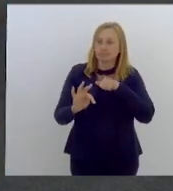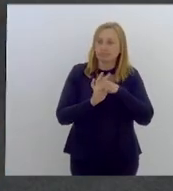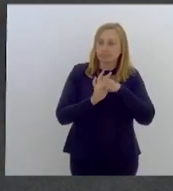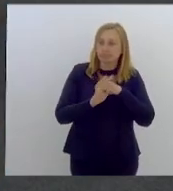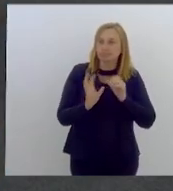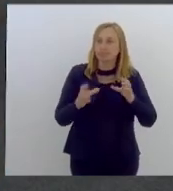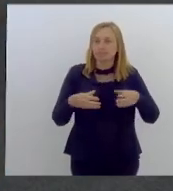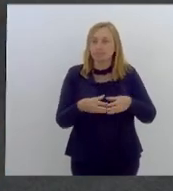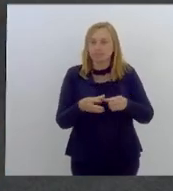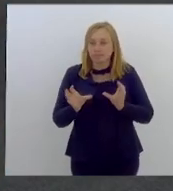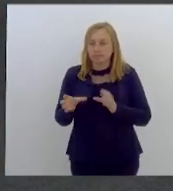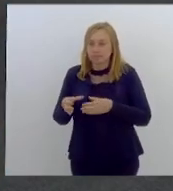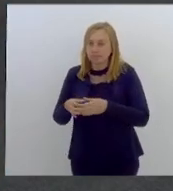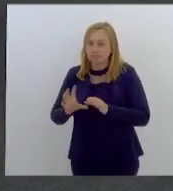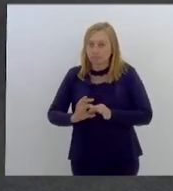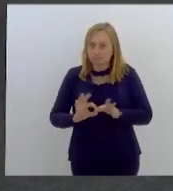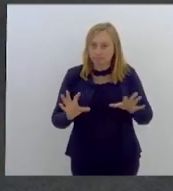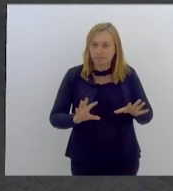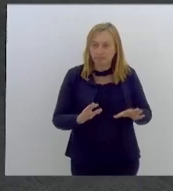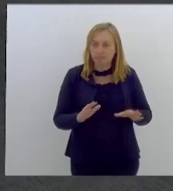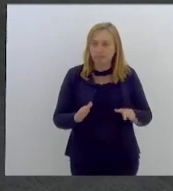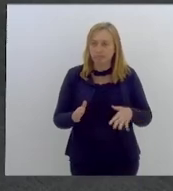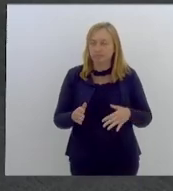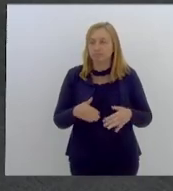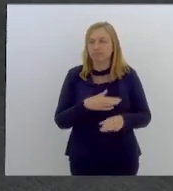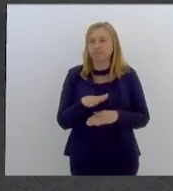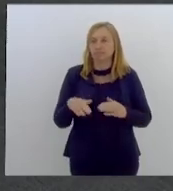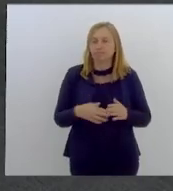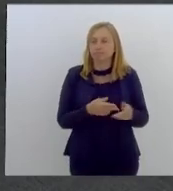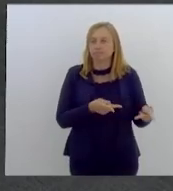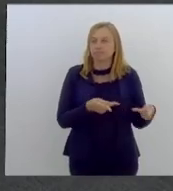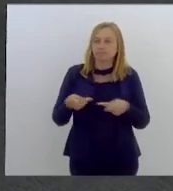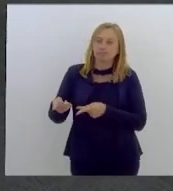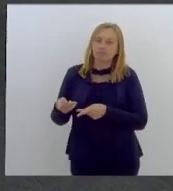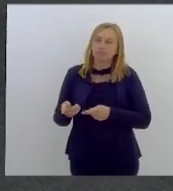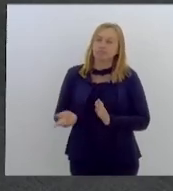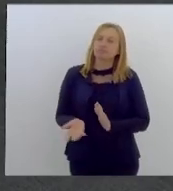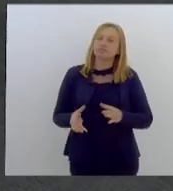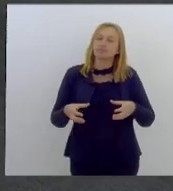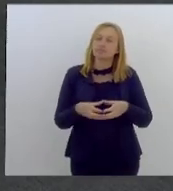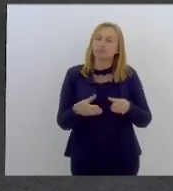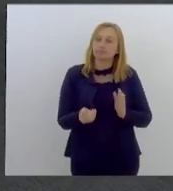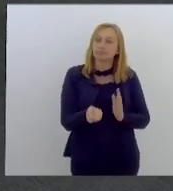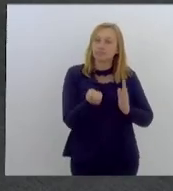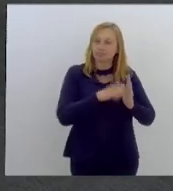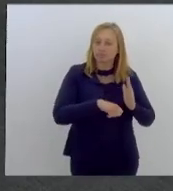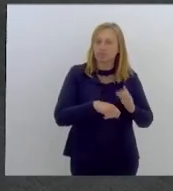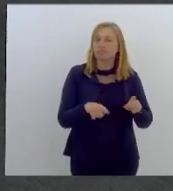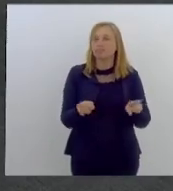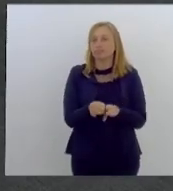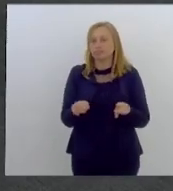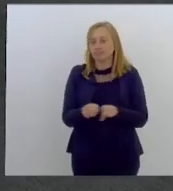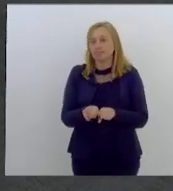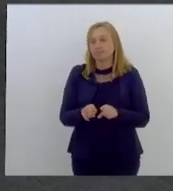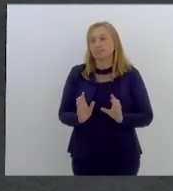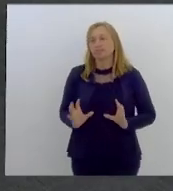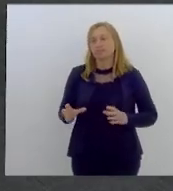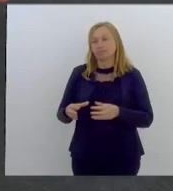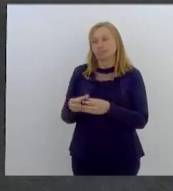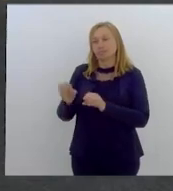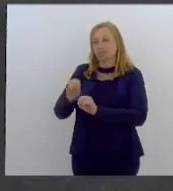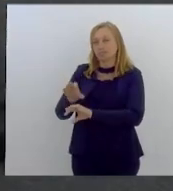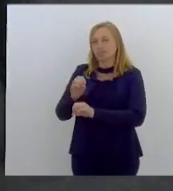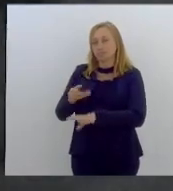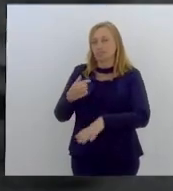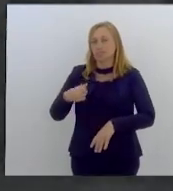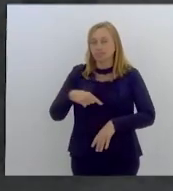comissões abertas a participantes, a visitantes, que a Comissão de Tributação e a Comissão de Educação, também sou membro das duas, fizeram. Participei de todos